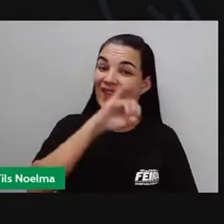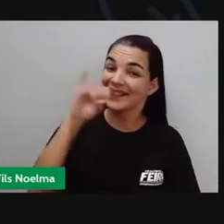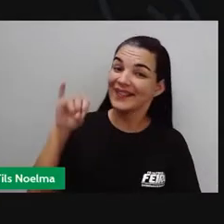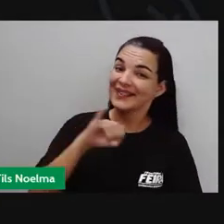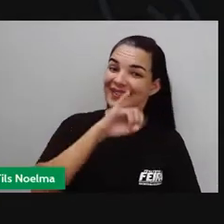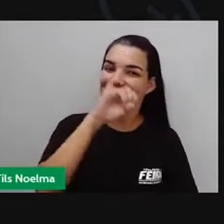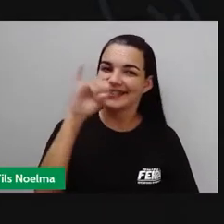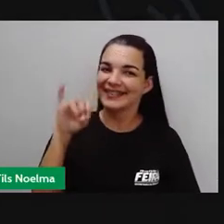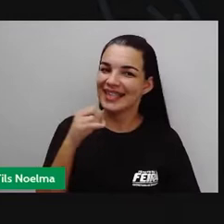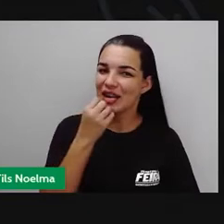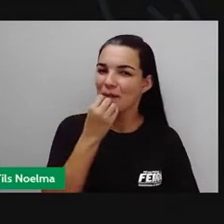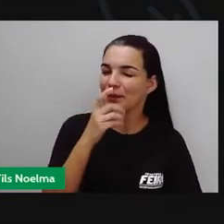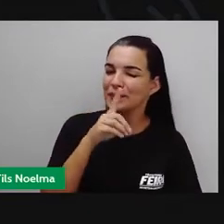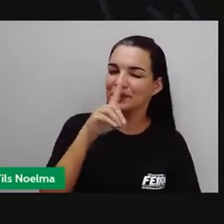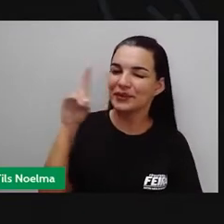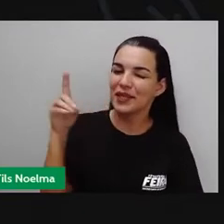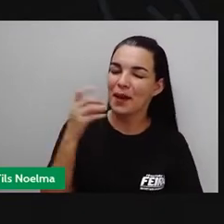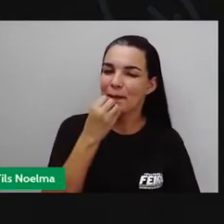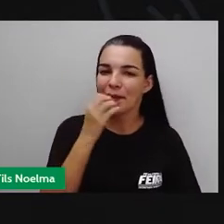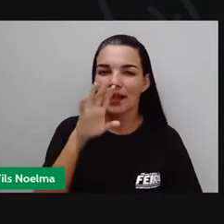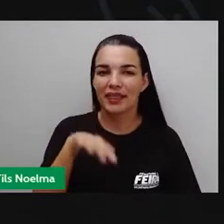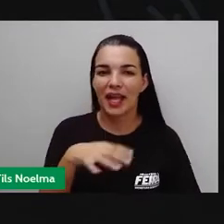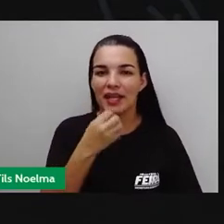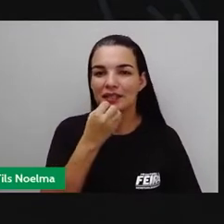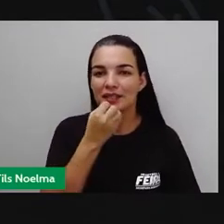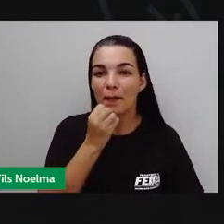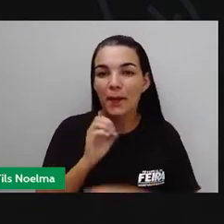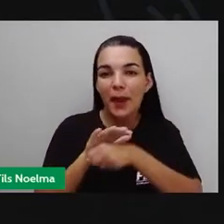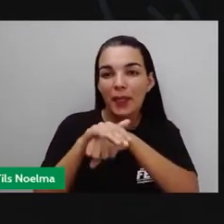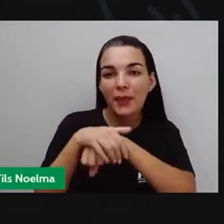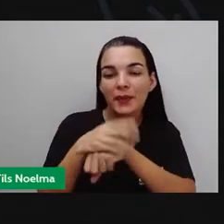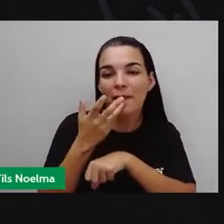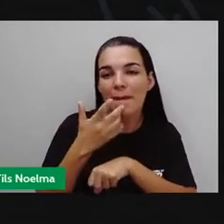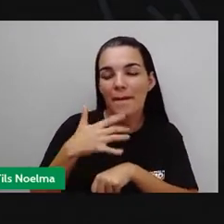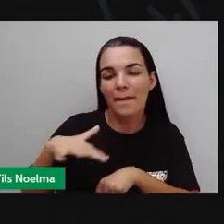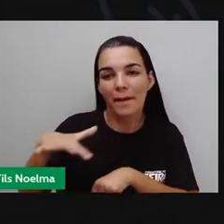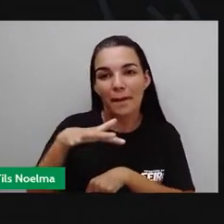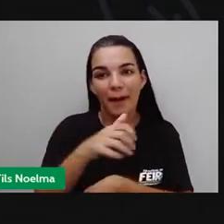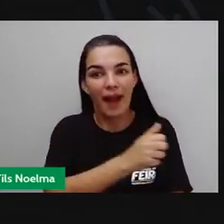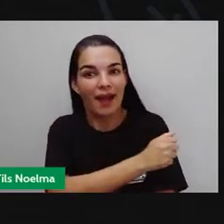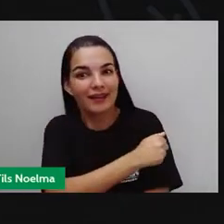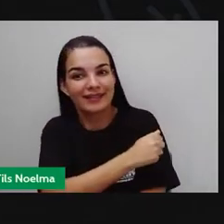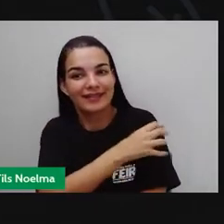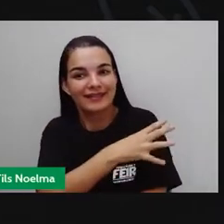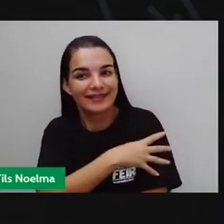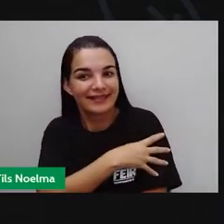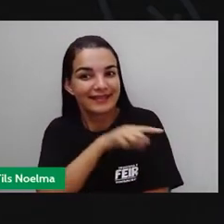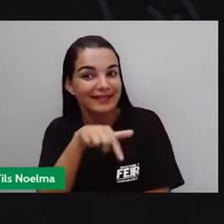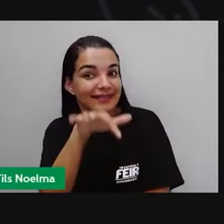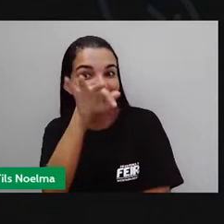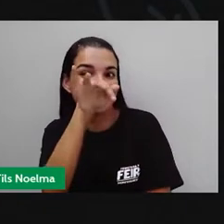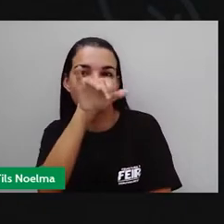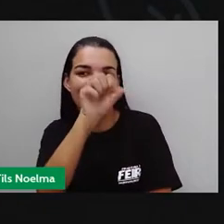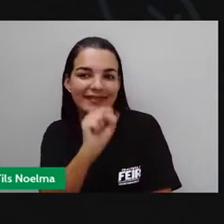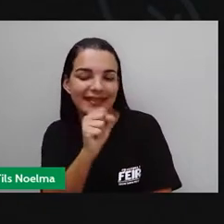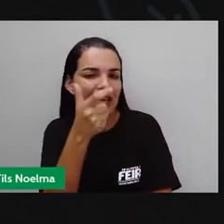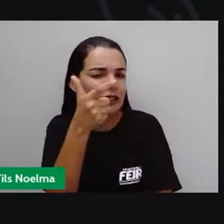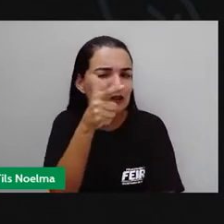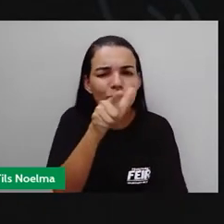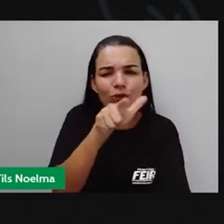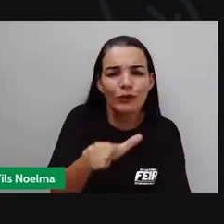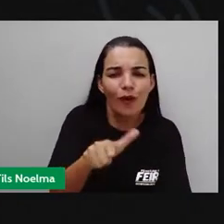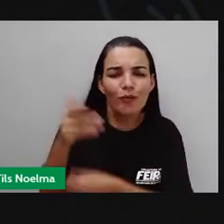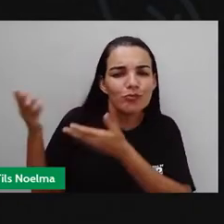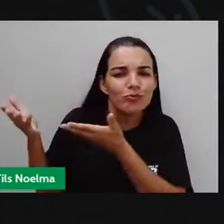Bom dia, boa tarde, boa noite, meninos e meninas, nossos quartos anos da cidade de Feira de Santana. Mais uma vez a gente